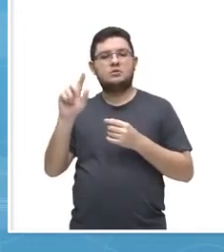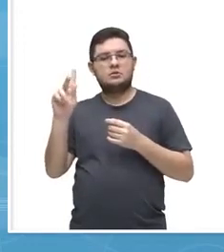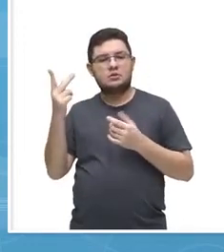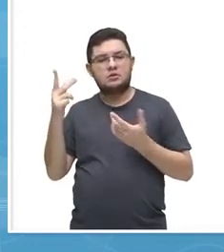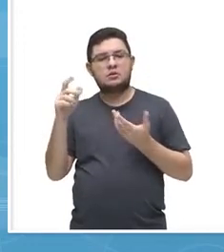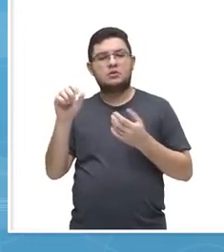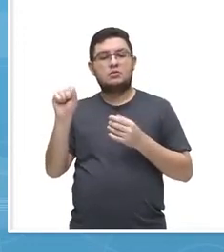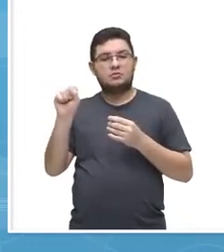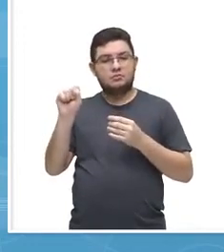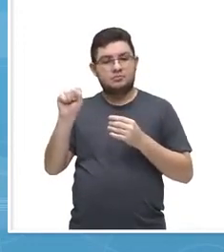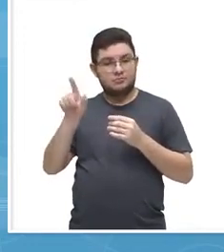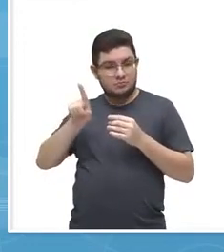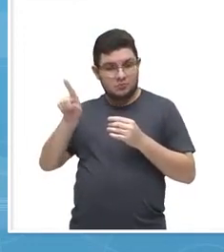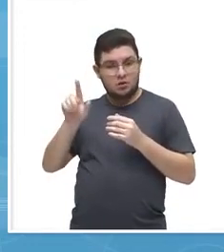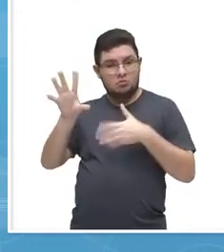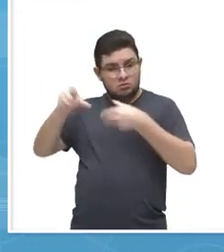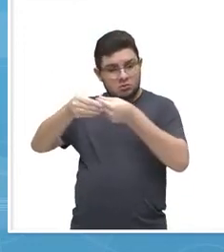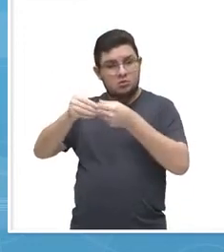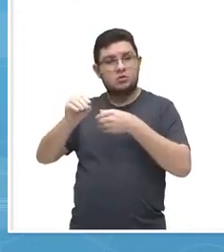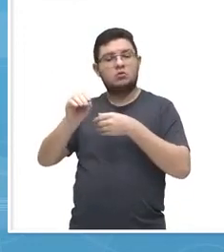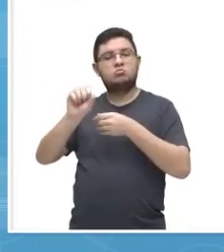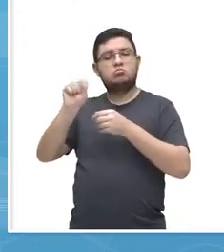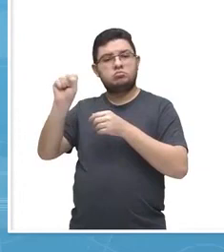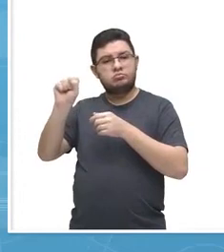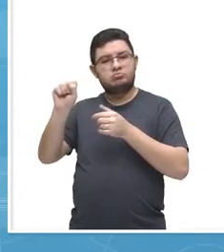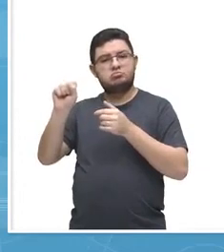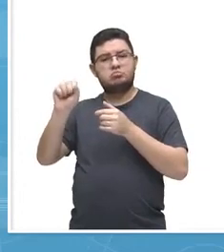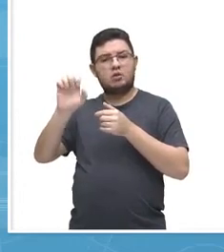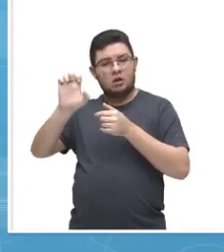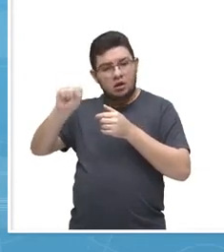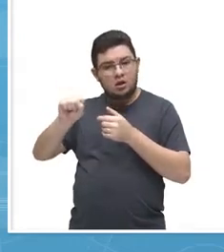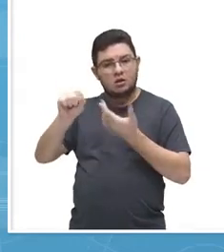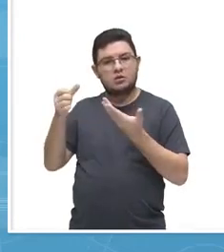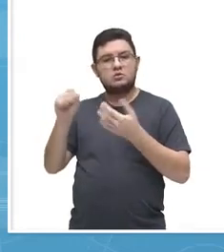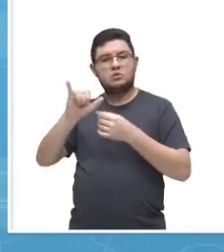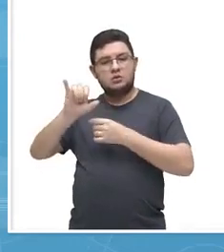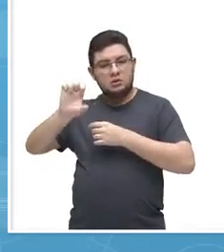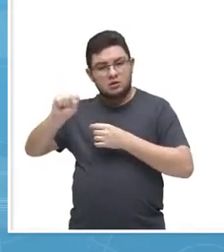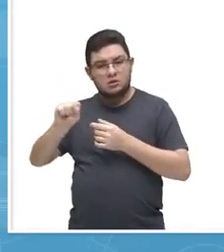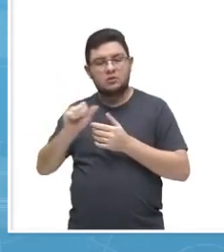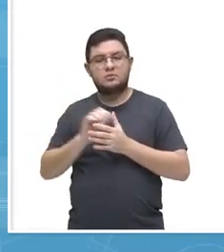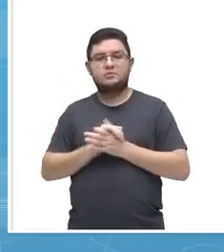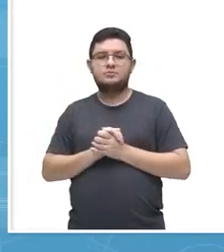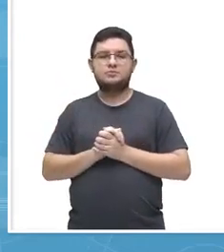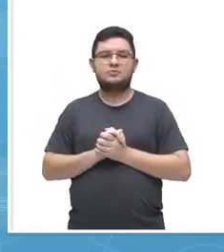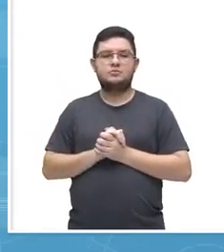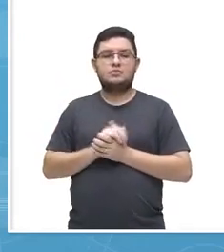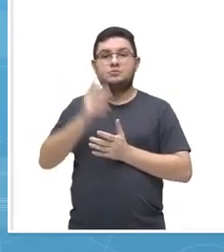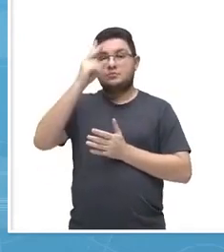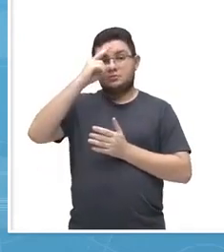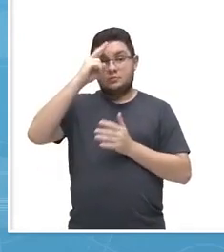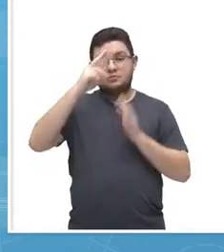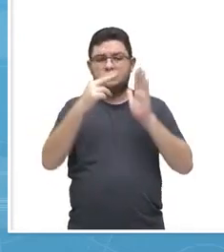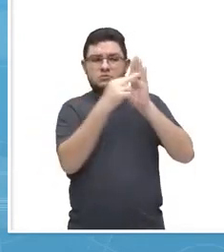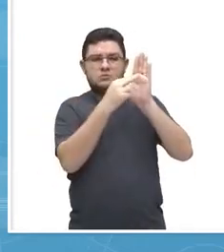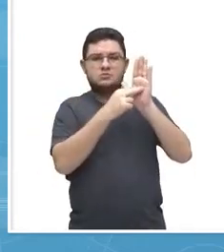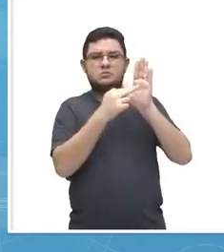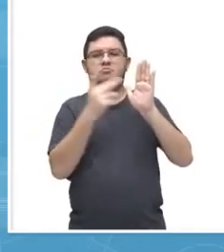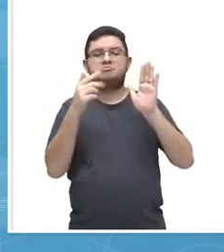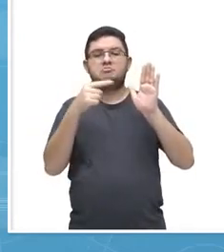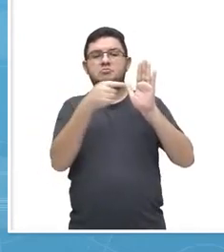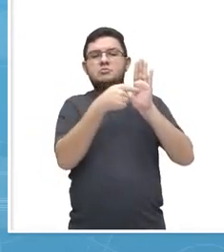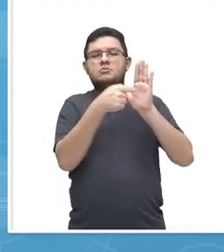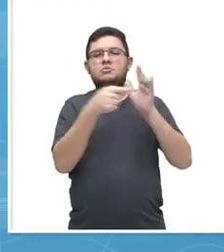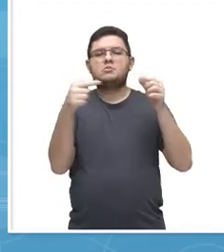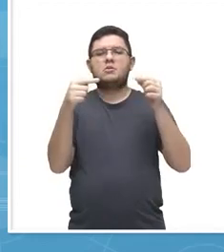que é a regra geral, como nós temos aqui no verbo play. Tudo bem, people? Então, lembre-se, essas são sempre as regras que nós temos em relação à